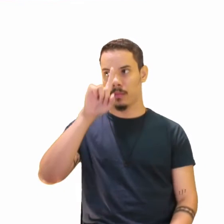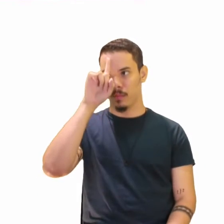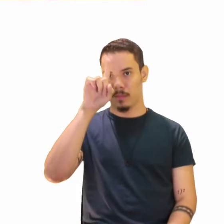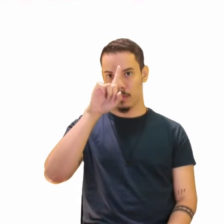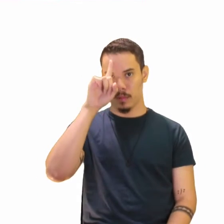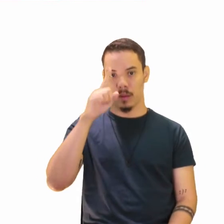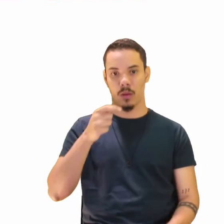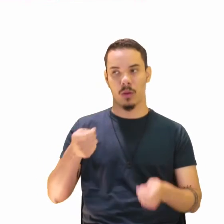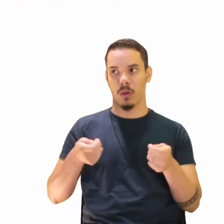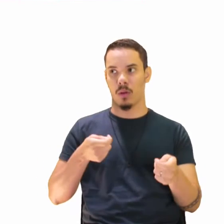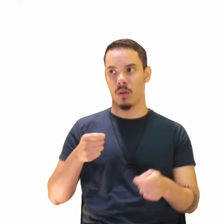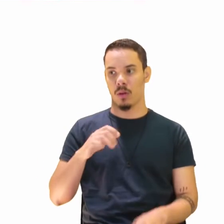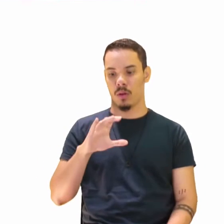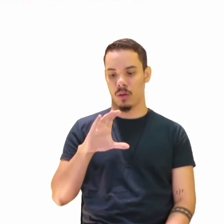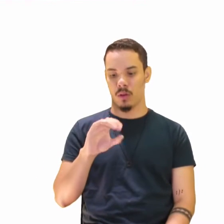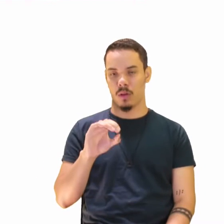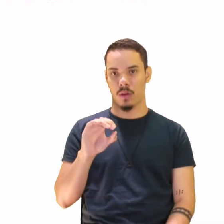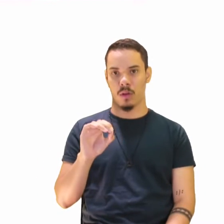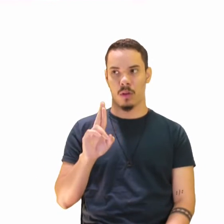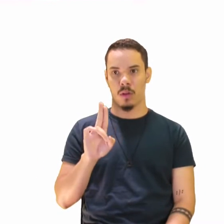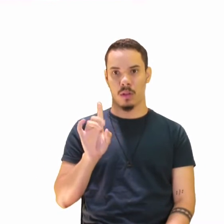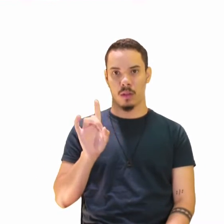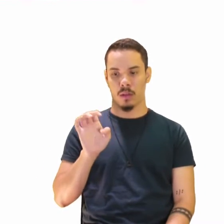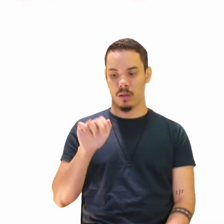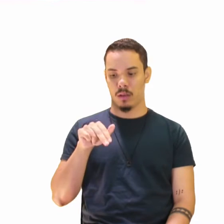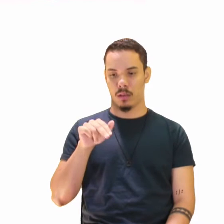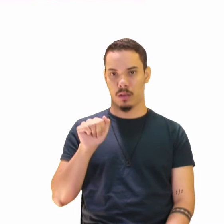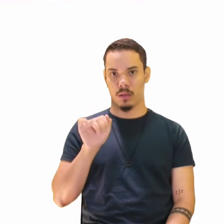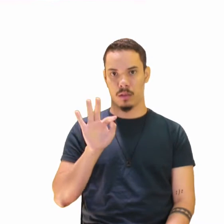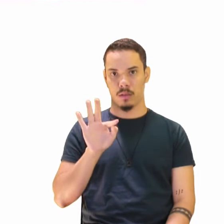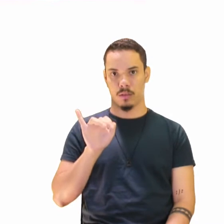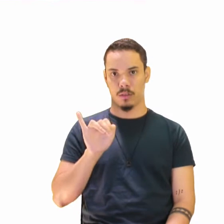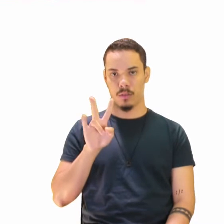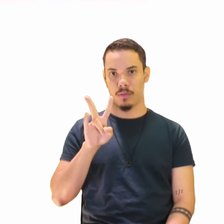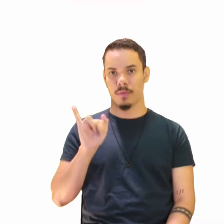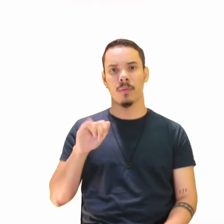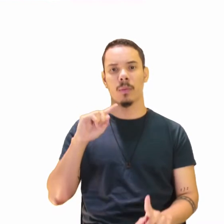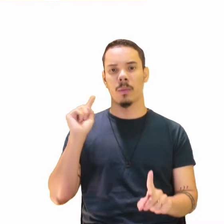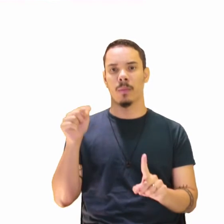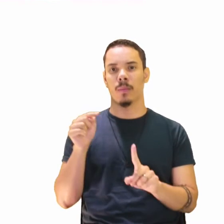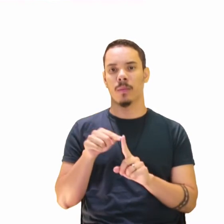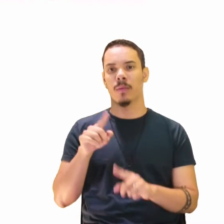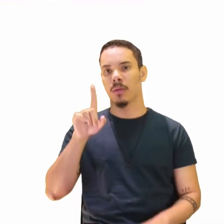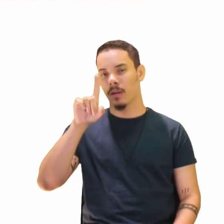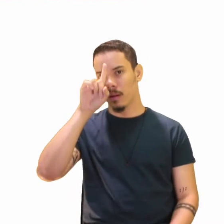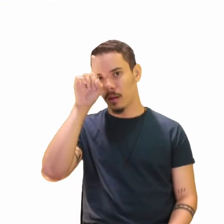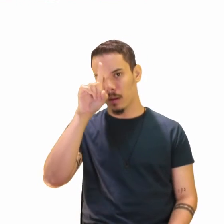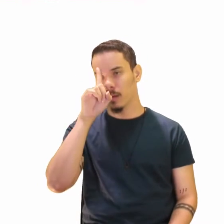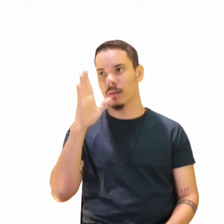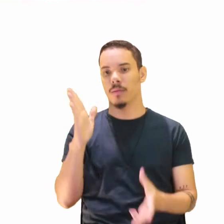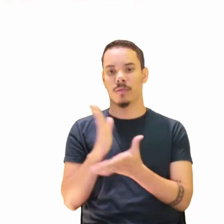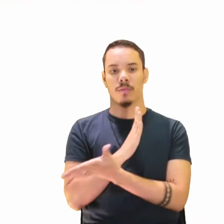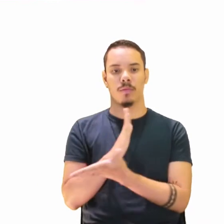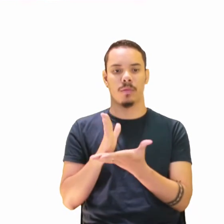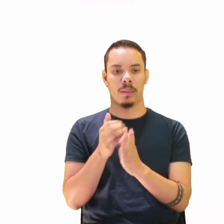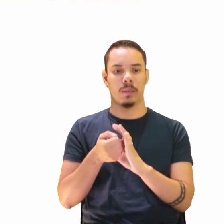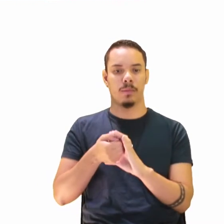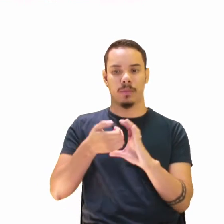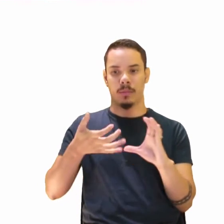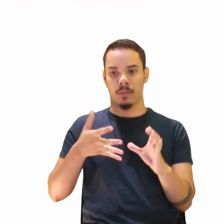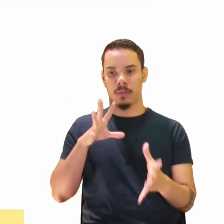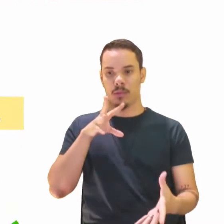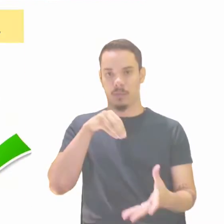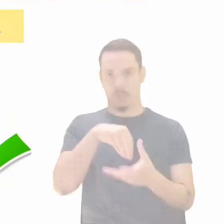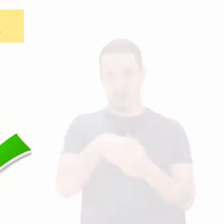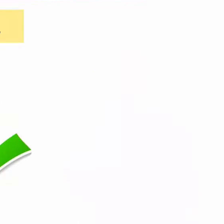conjunção coordenativa, visando criar determinadas sugestões para enfatizar determinado aspecto.